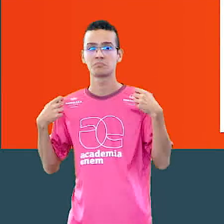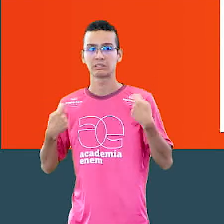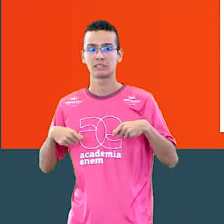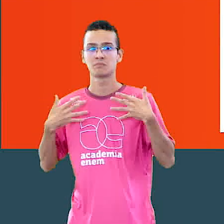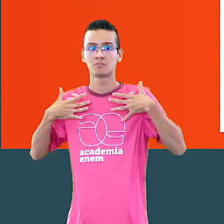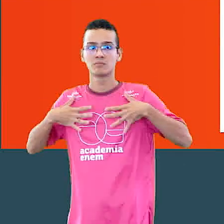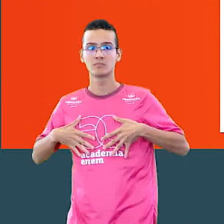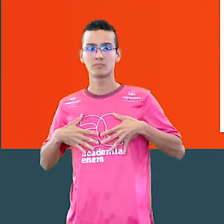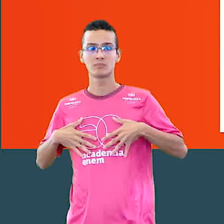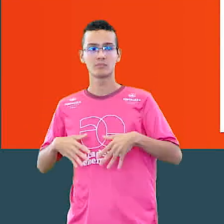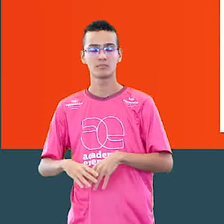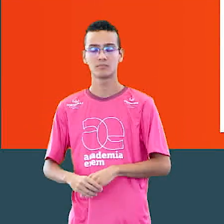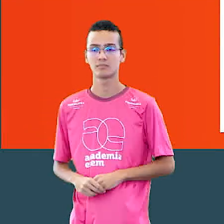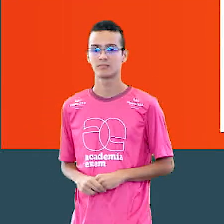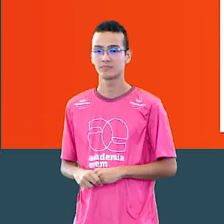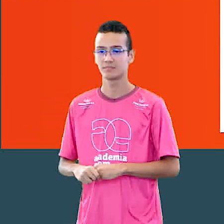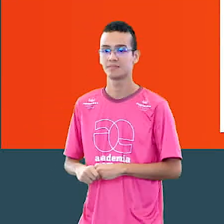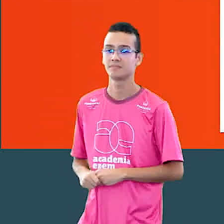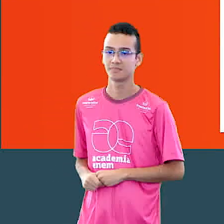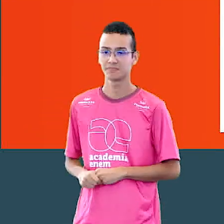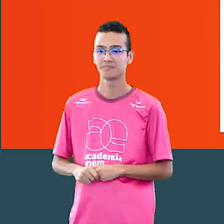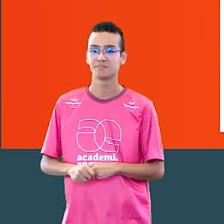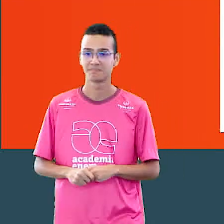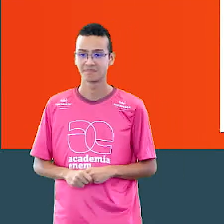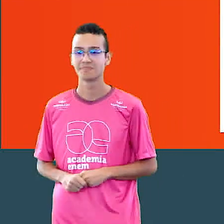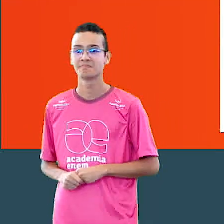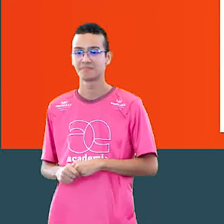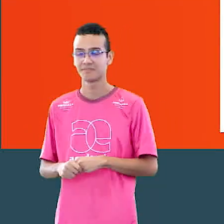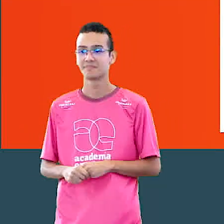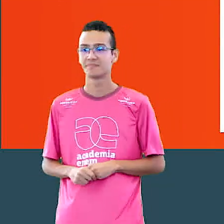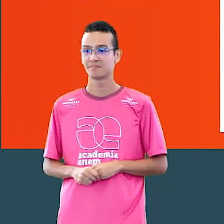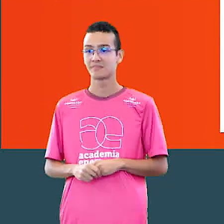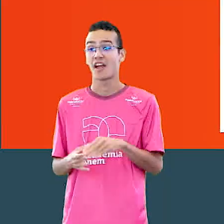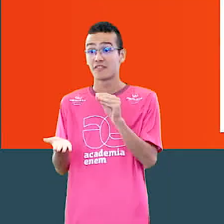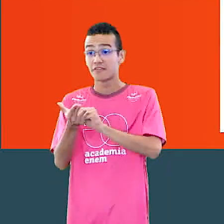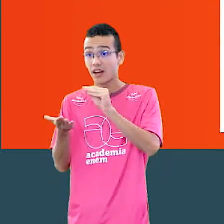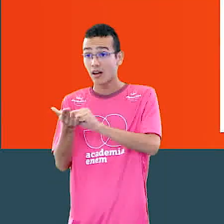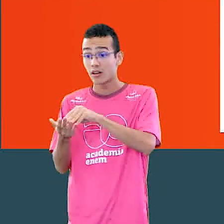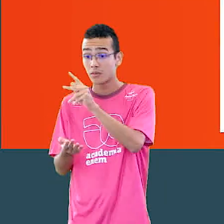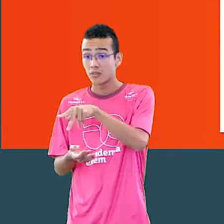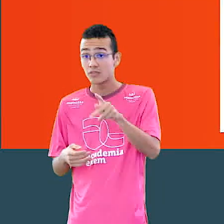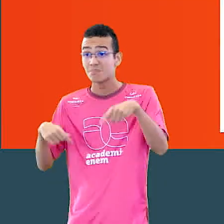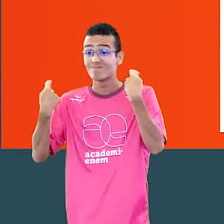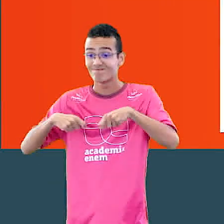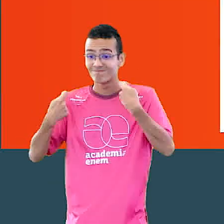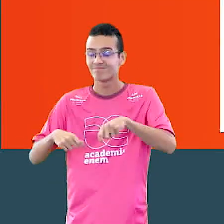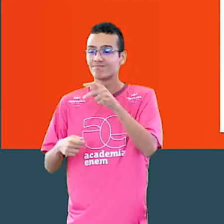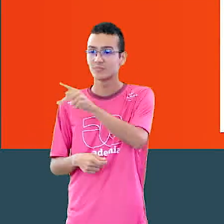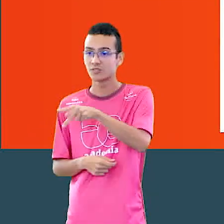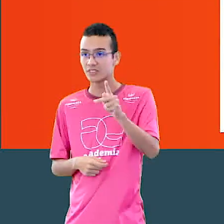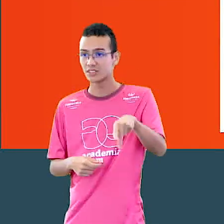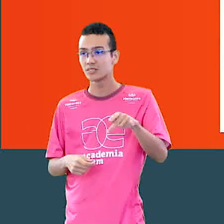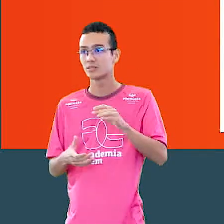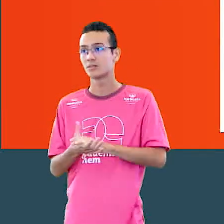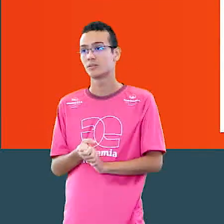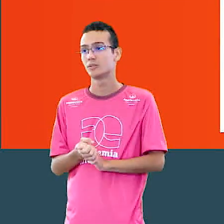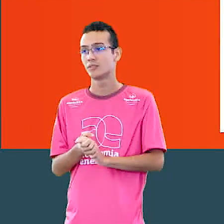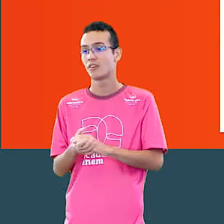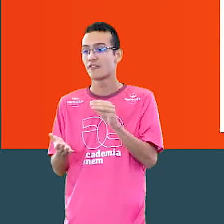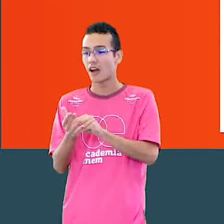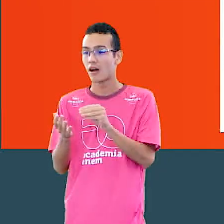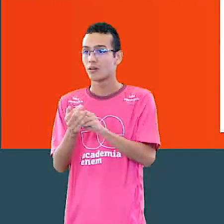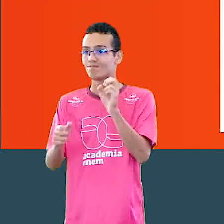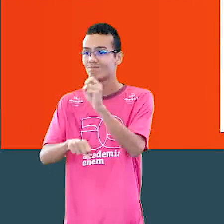Precisamos de professores. Está faltando professor no mercado, gente. As escolas estão